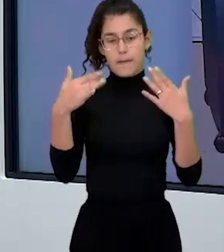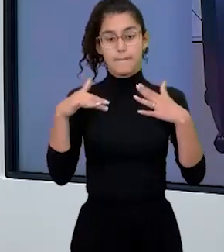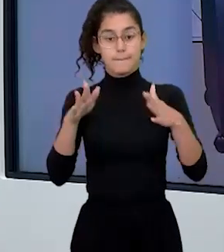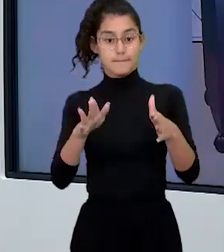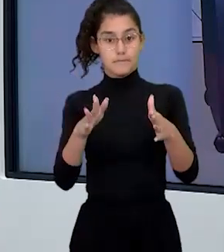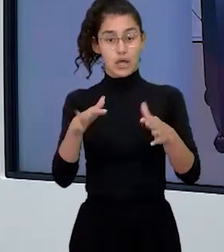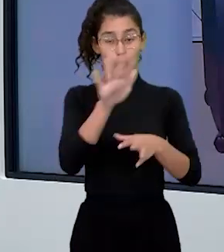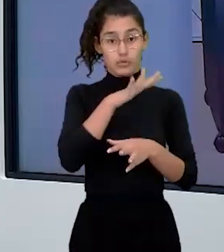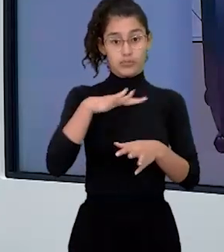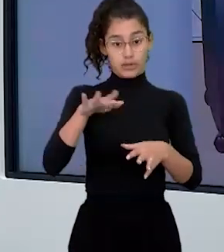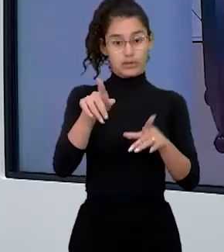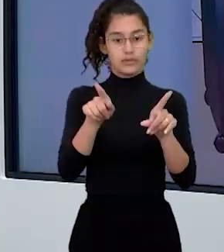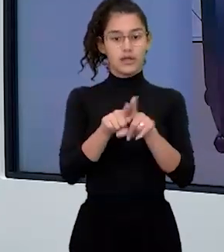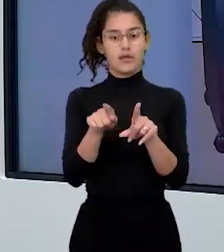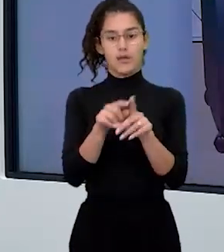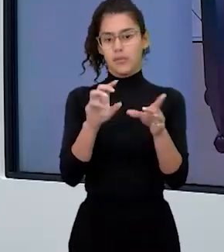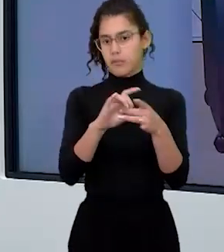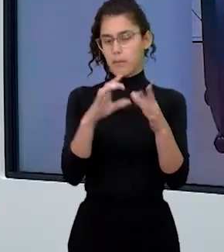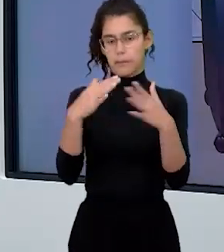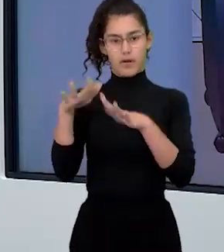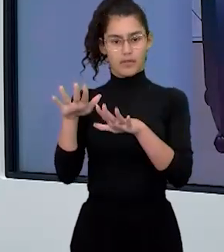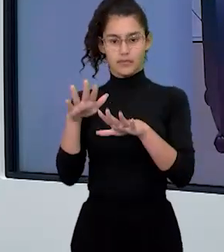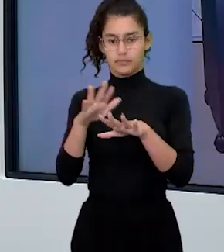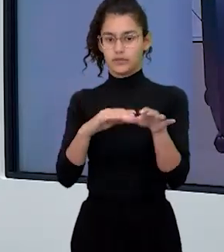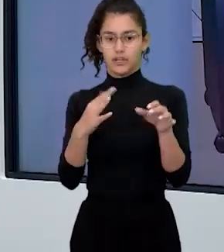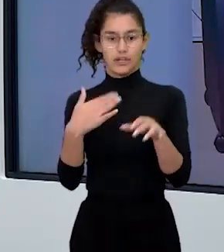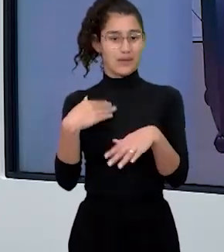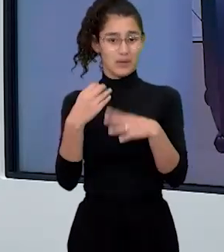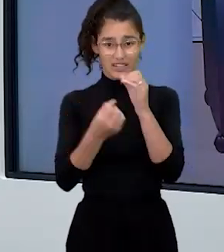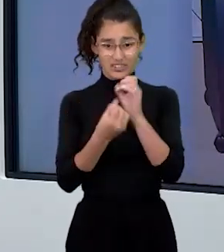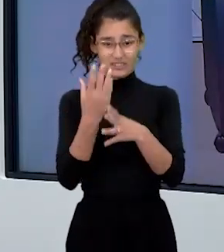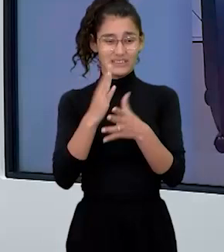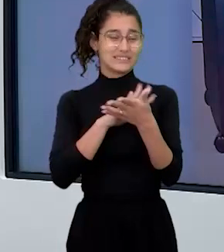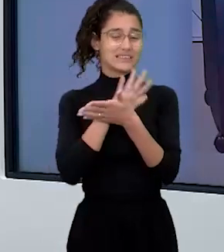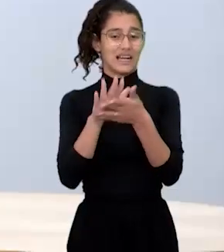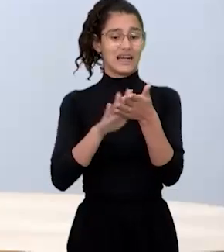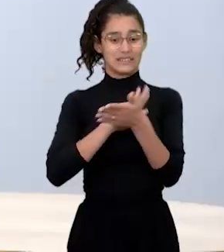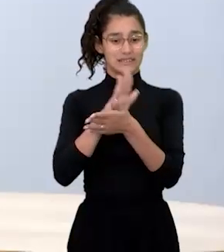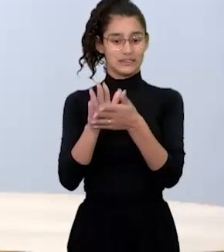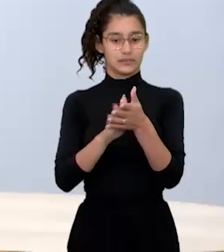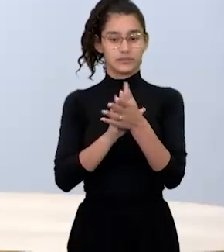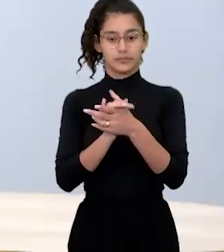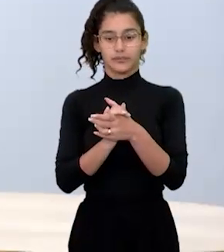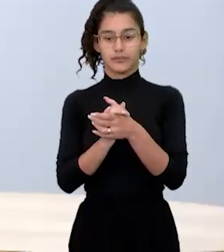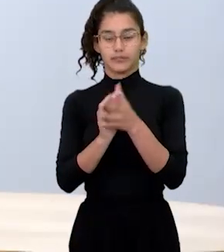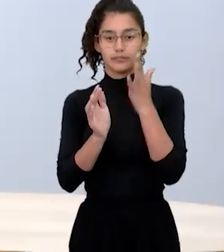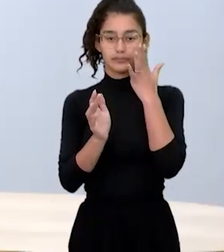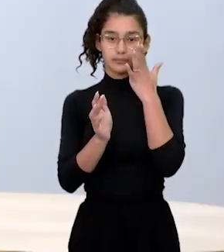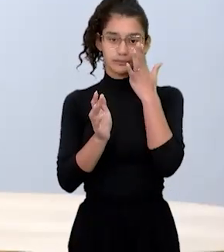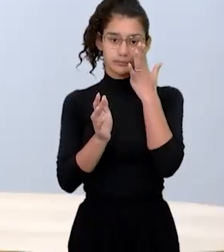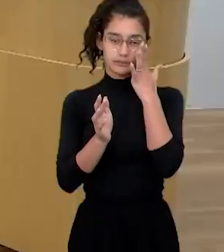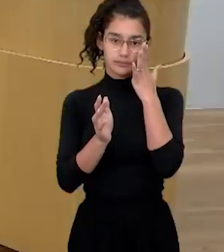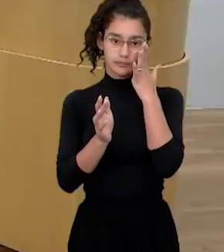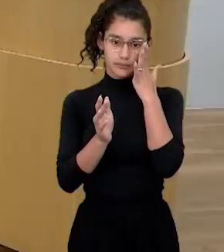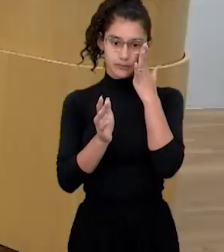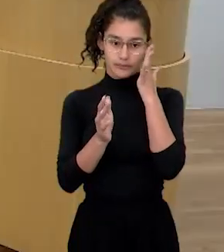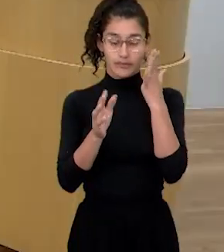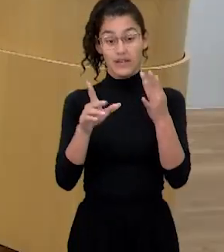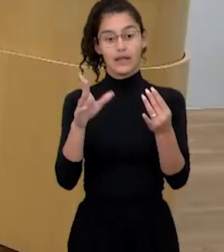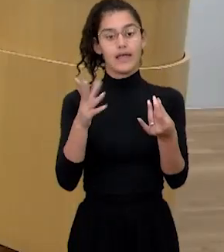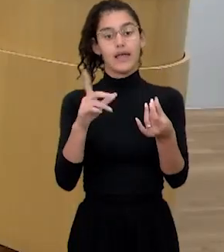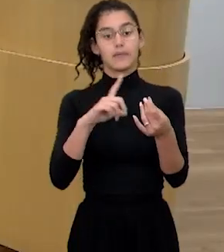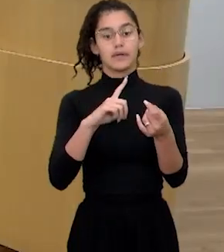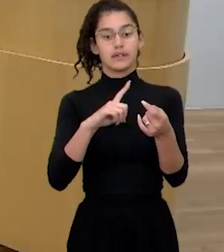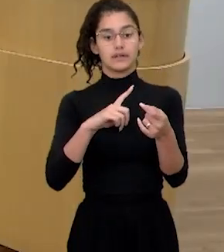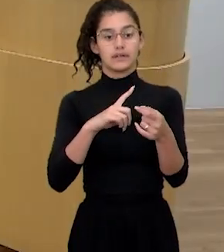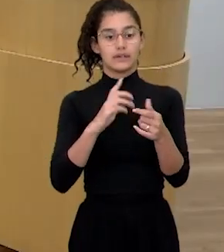o espaço também ficaria com ela, porque eu não sou nada criativa. Então eu falei é assim, ela tem umas ajuda aí ideias. na criação dos espaços, que era capaz de ter lá o